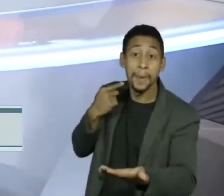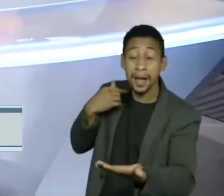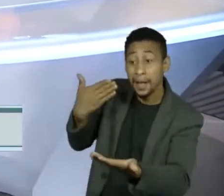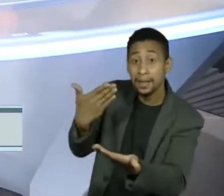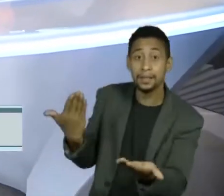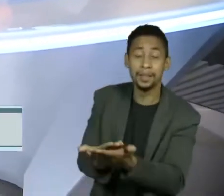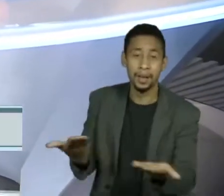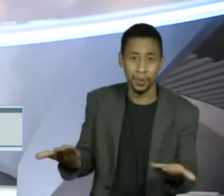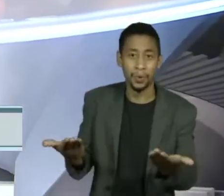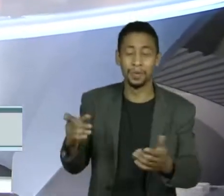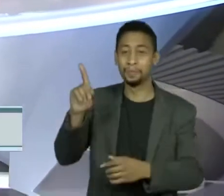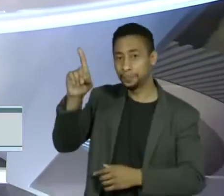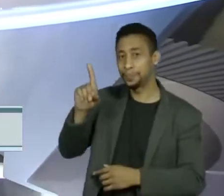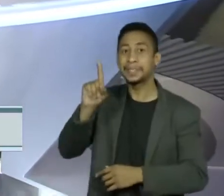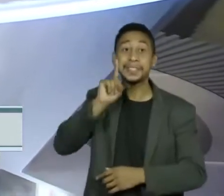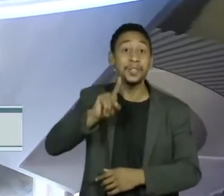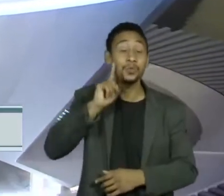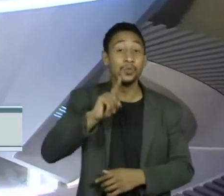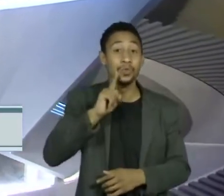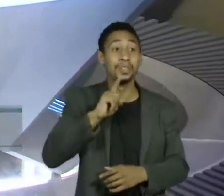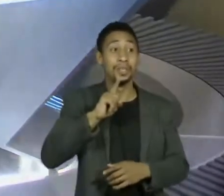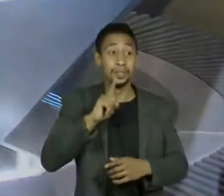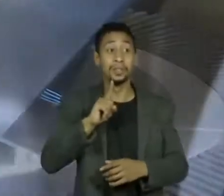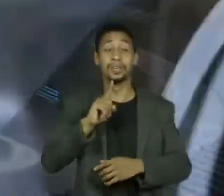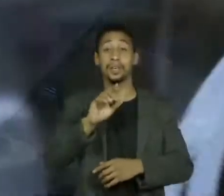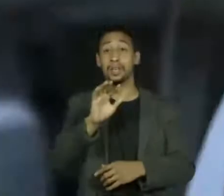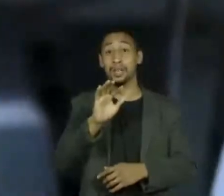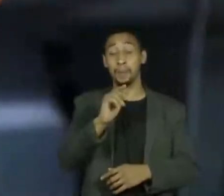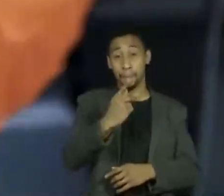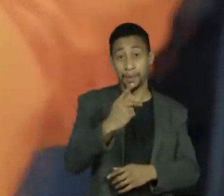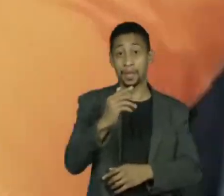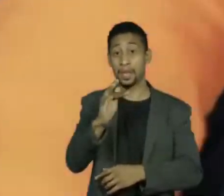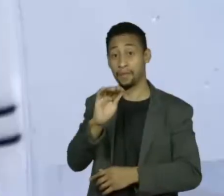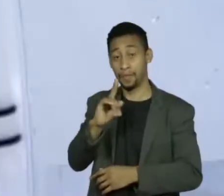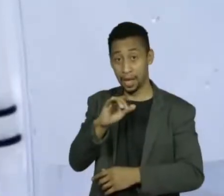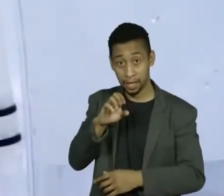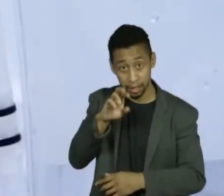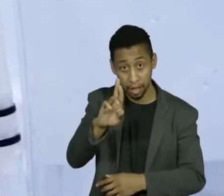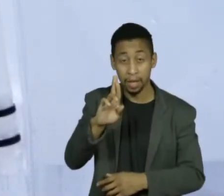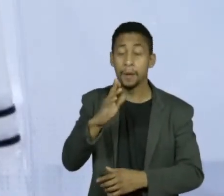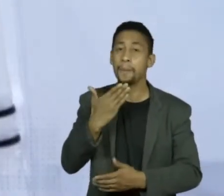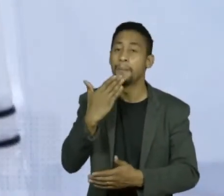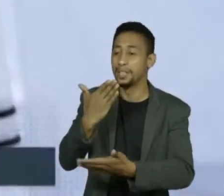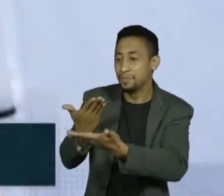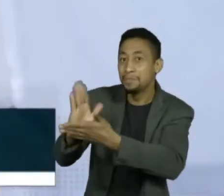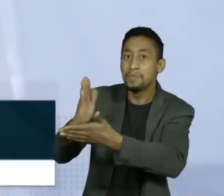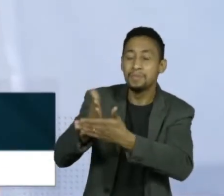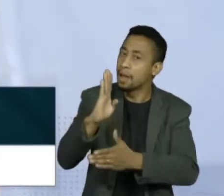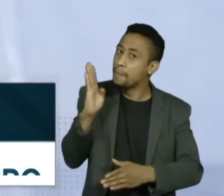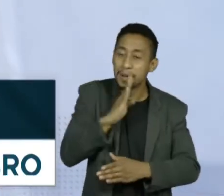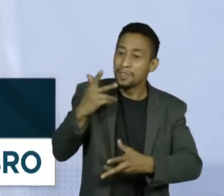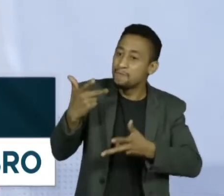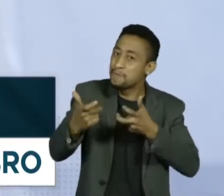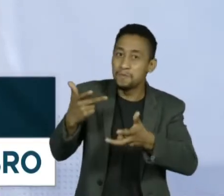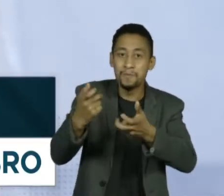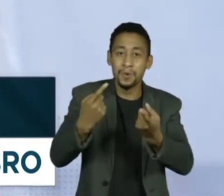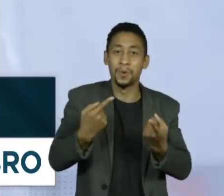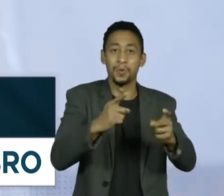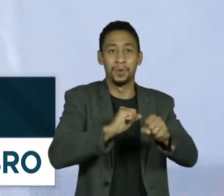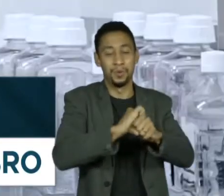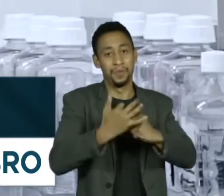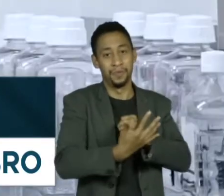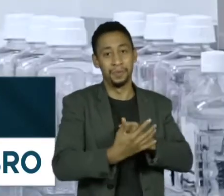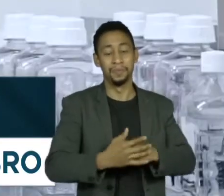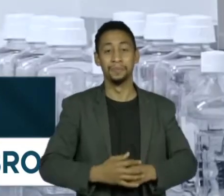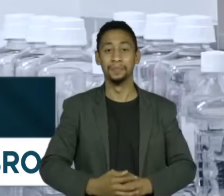a farmacêutica Pfizer pede à Agência Reguladora de Saúde dos Estados Unidos a autorização de uso de emergência da vacina contra a